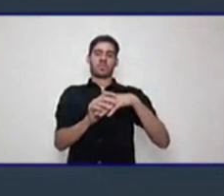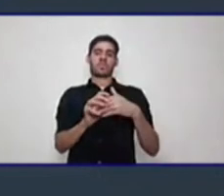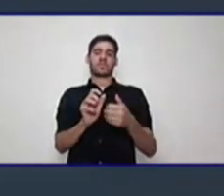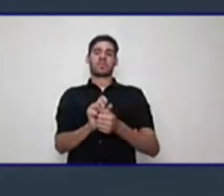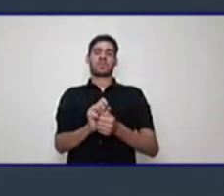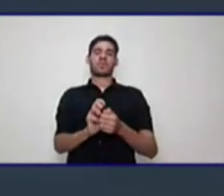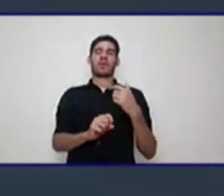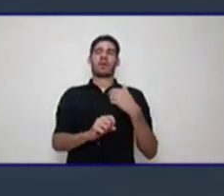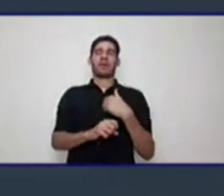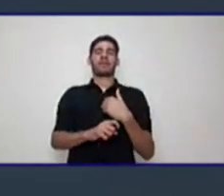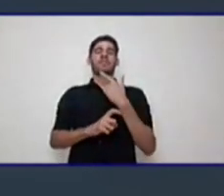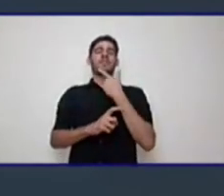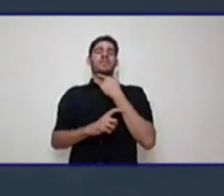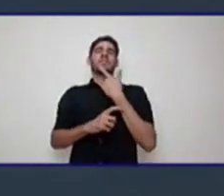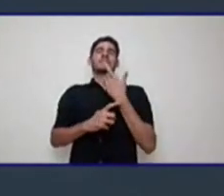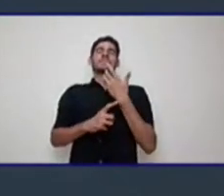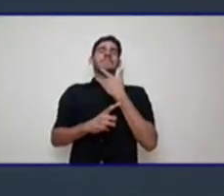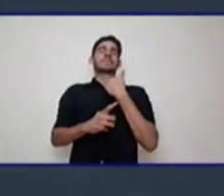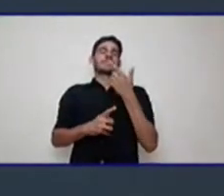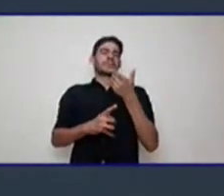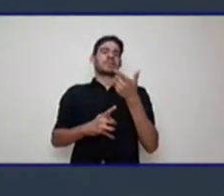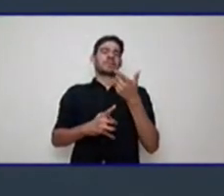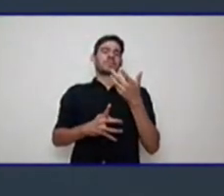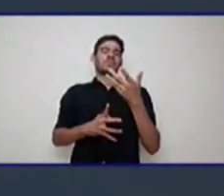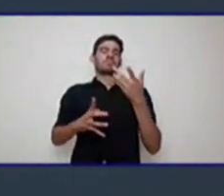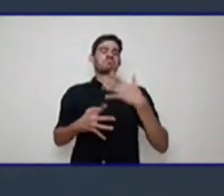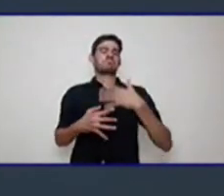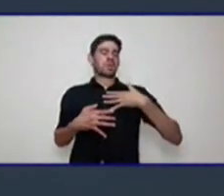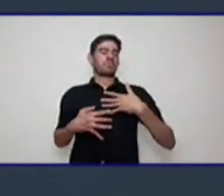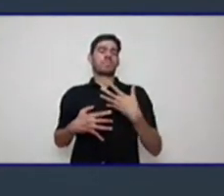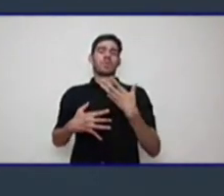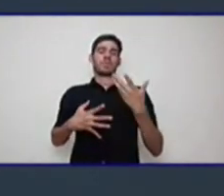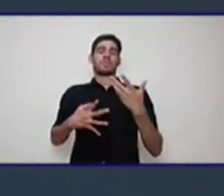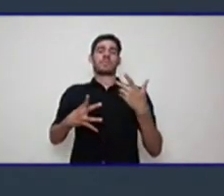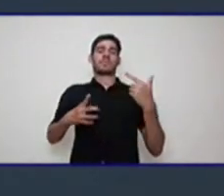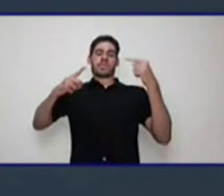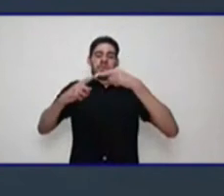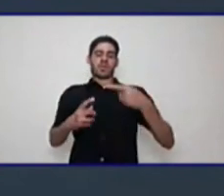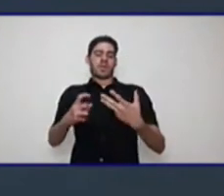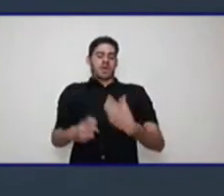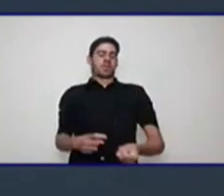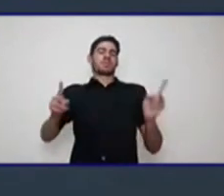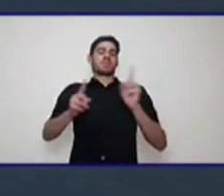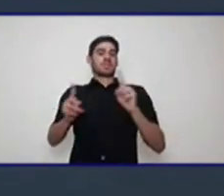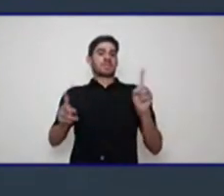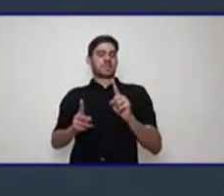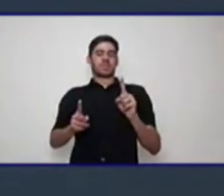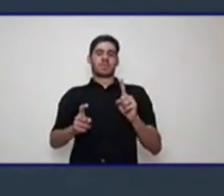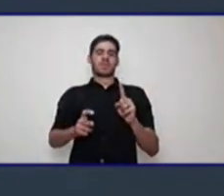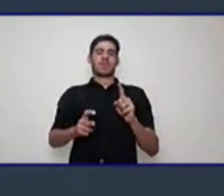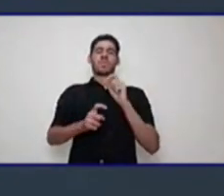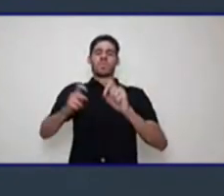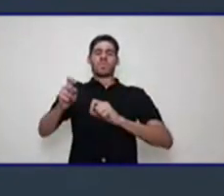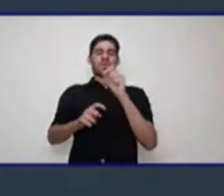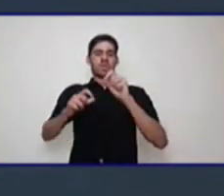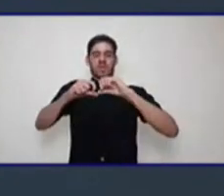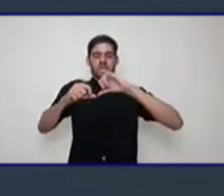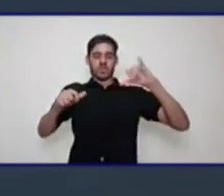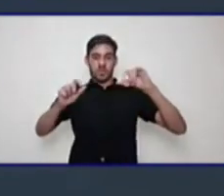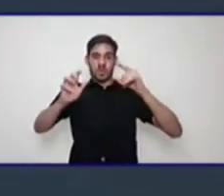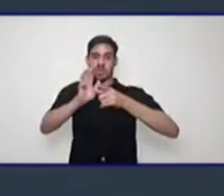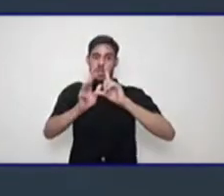de dissentir de sua excelência, que se afigura como intolerável ato de pré-campanha